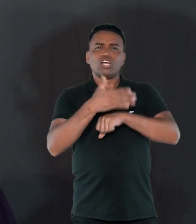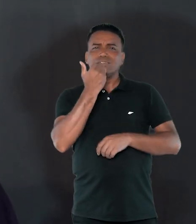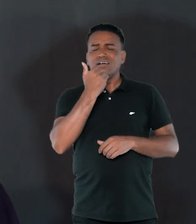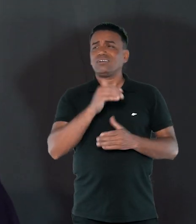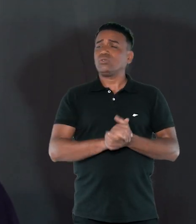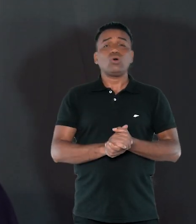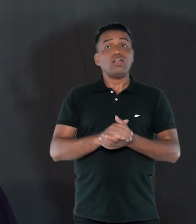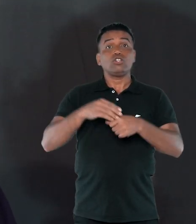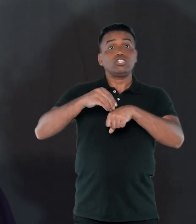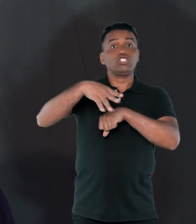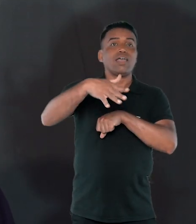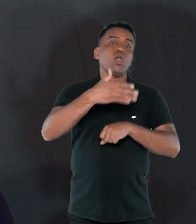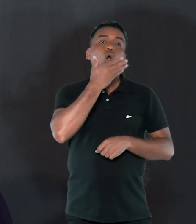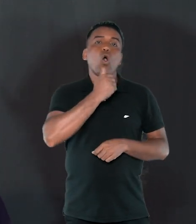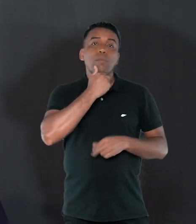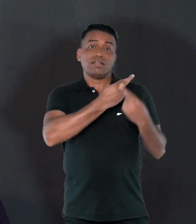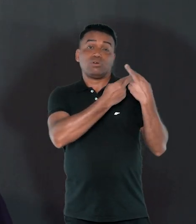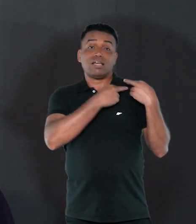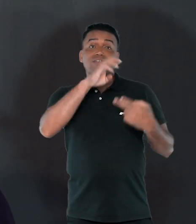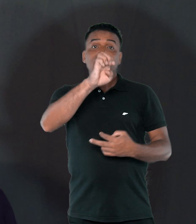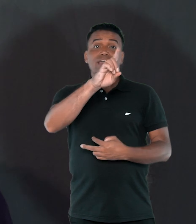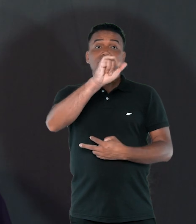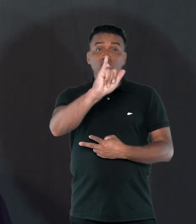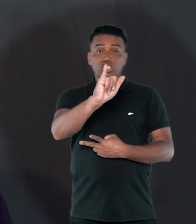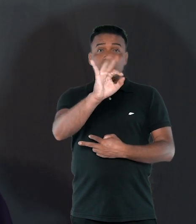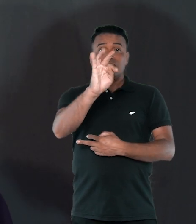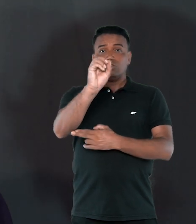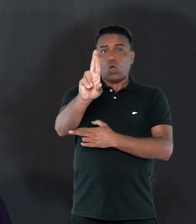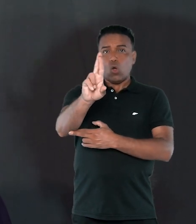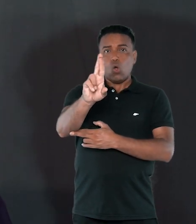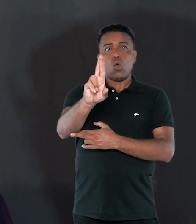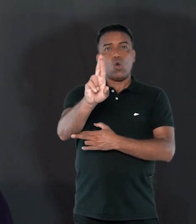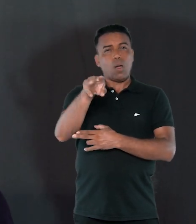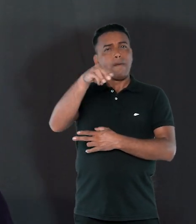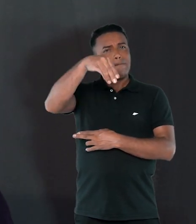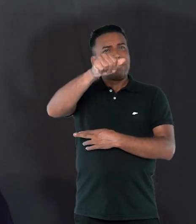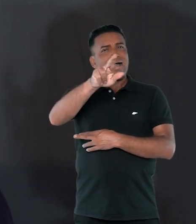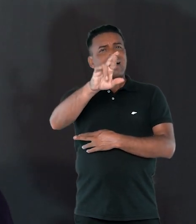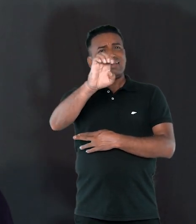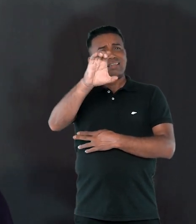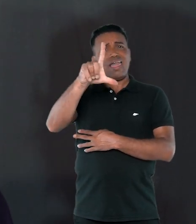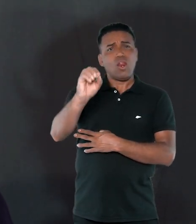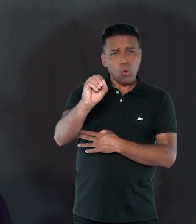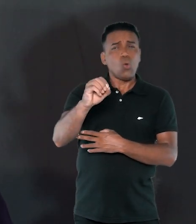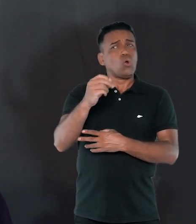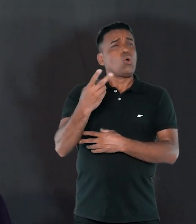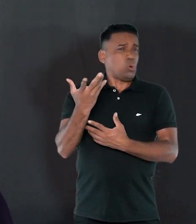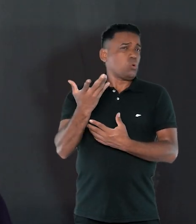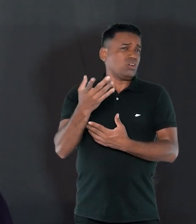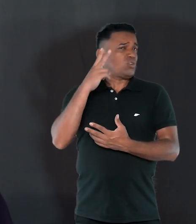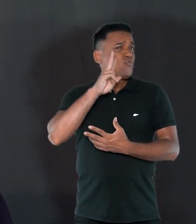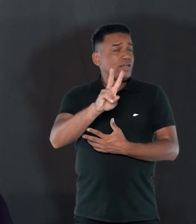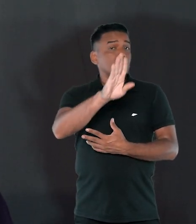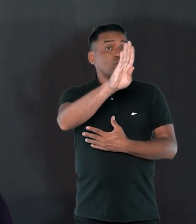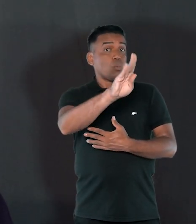para um editor, e o Marcelo Xavier, que também é escritor, né? E eles estão vendo o seu livro, seu